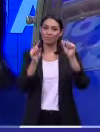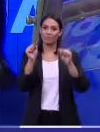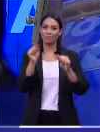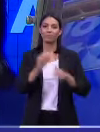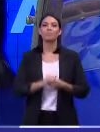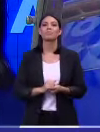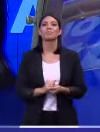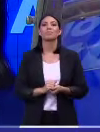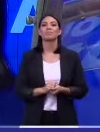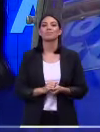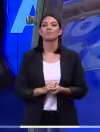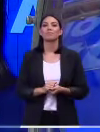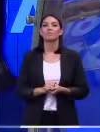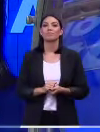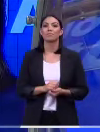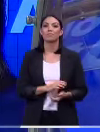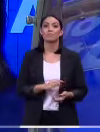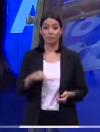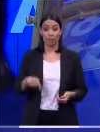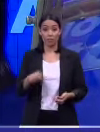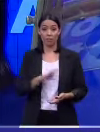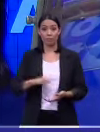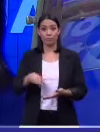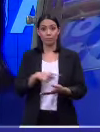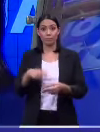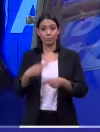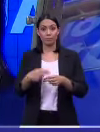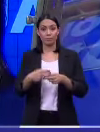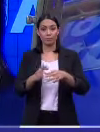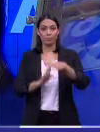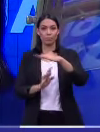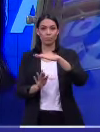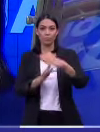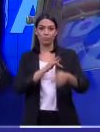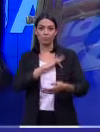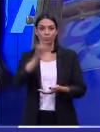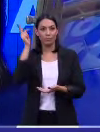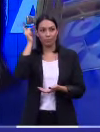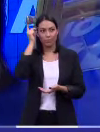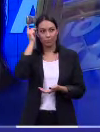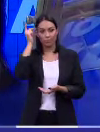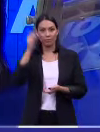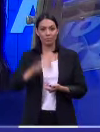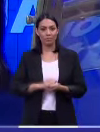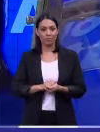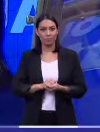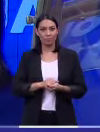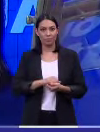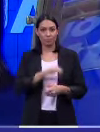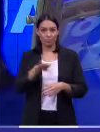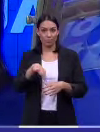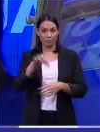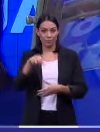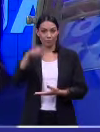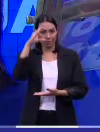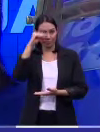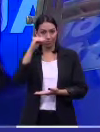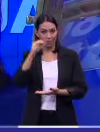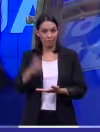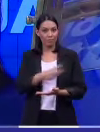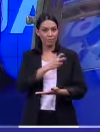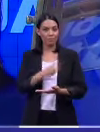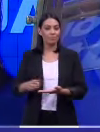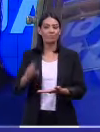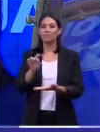da Rede TV, direto aqui do Espaço Loterias Caixa, no Terminal Rodoviário Tietê, em São Paulo, para os demais sorteios desta noite,